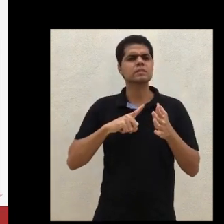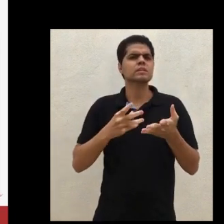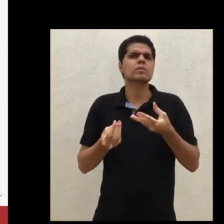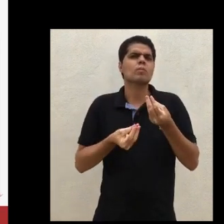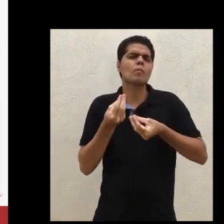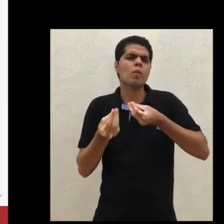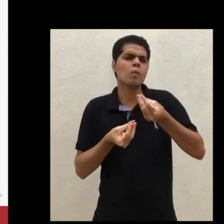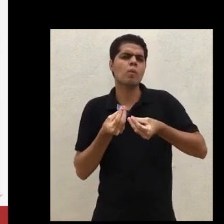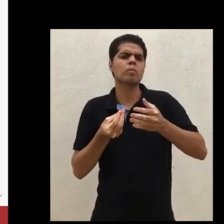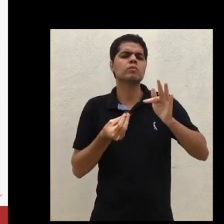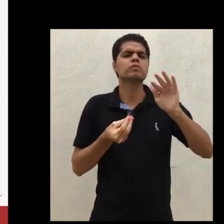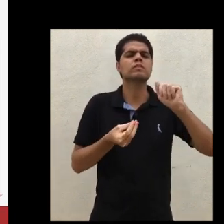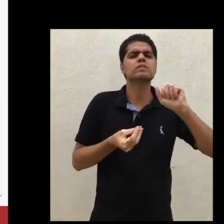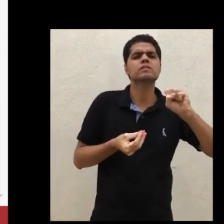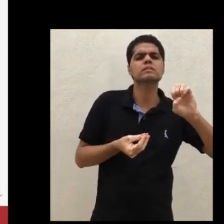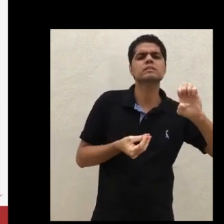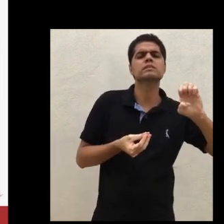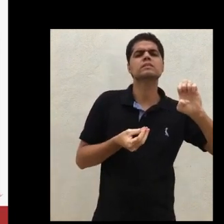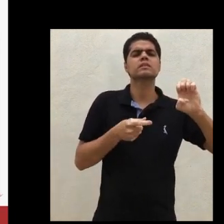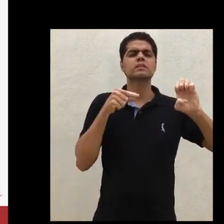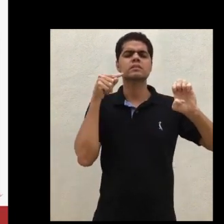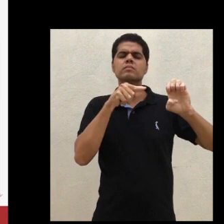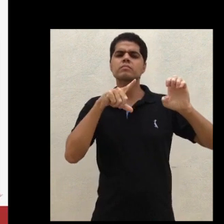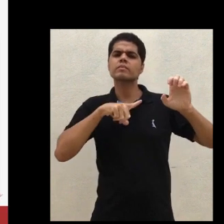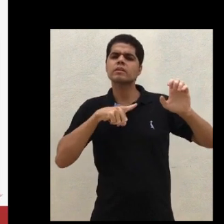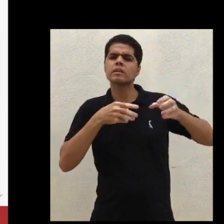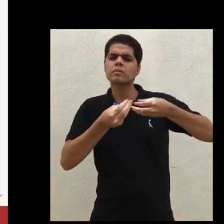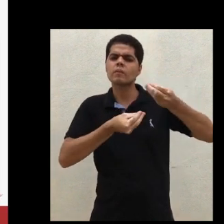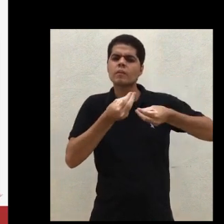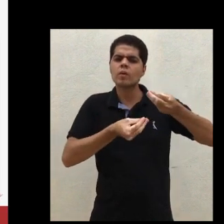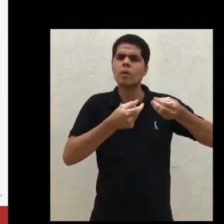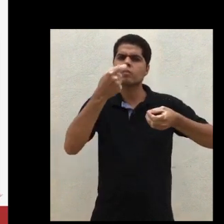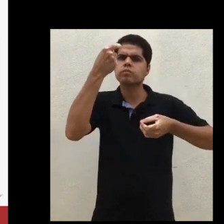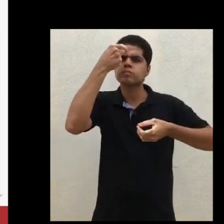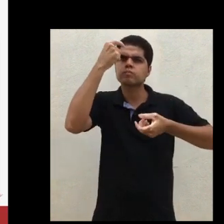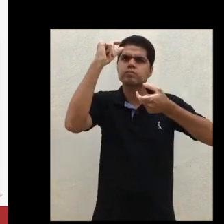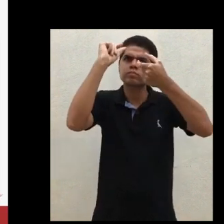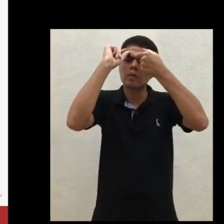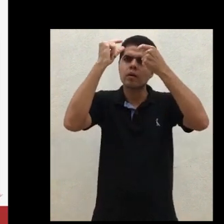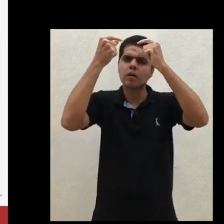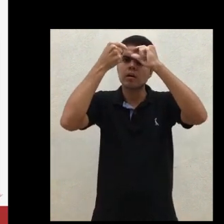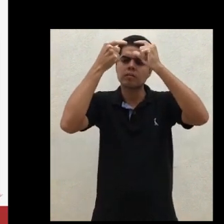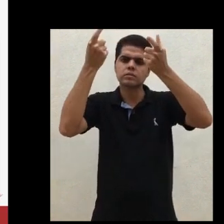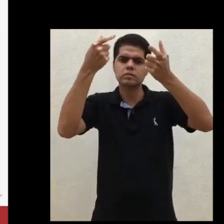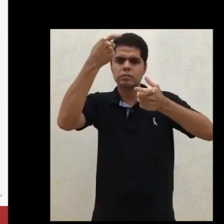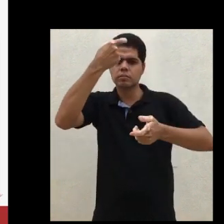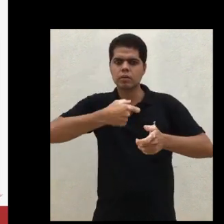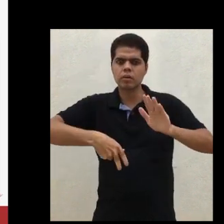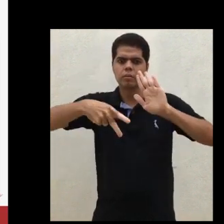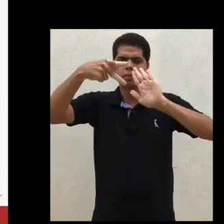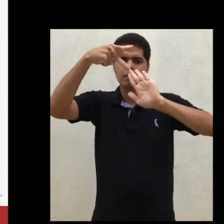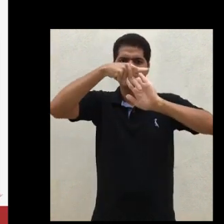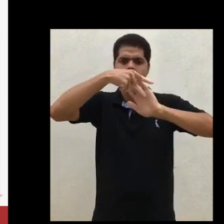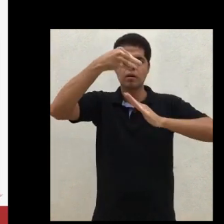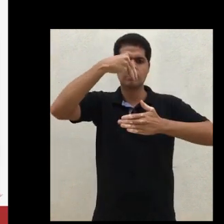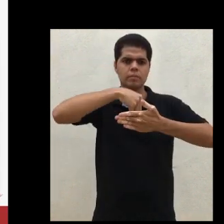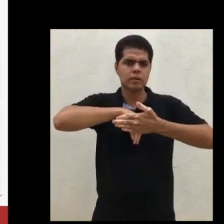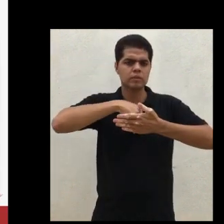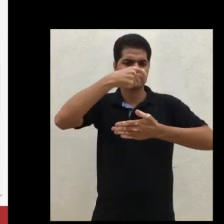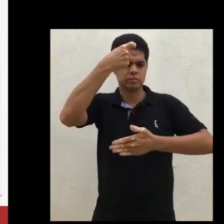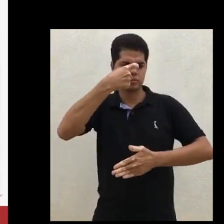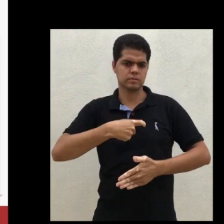é um tema da inteligência computacional. Ele faz uma analogia ao raciocínio humano. Tá? É uma ferramenta da inteligência computacional,